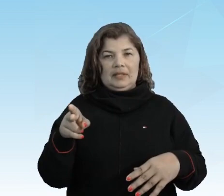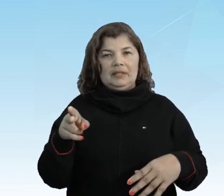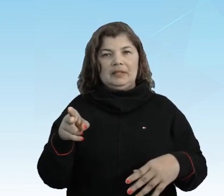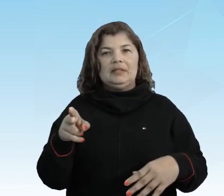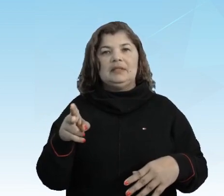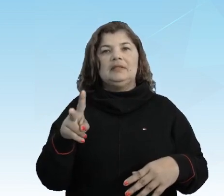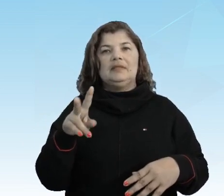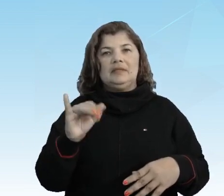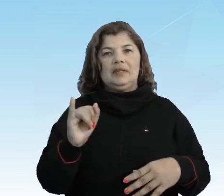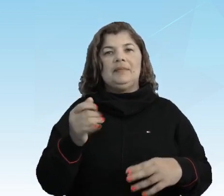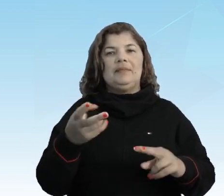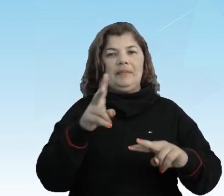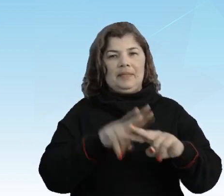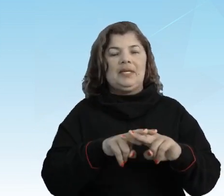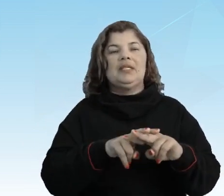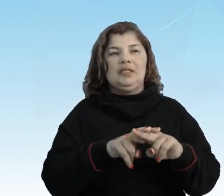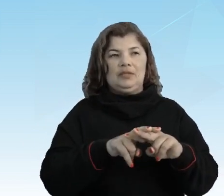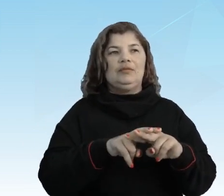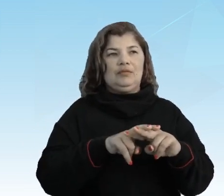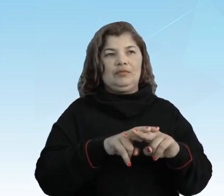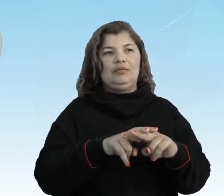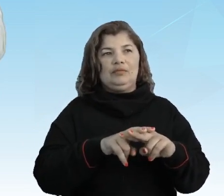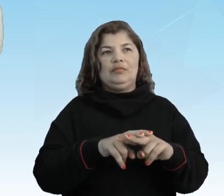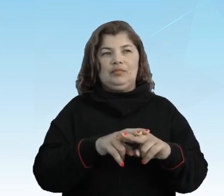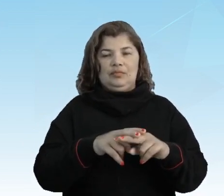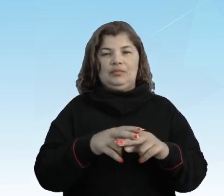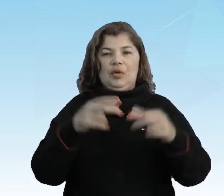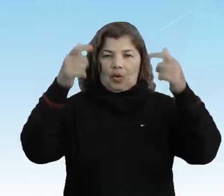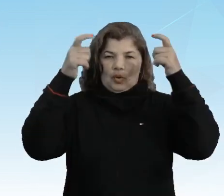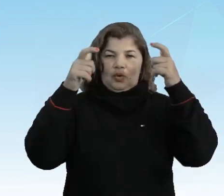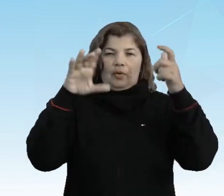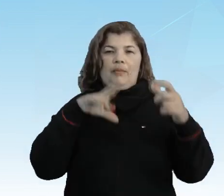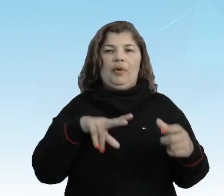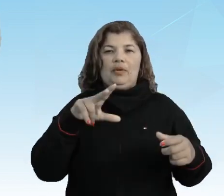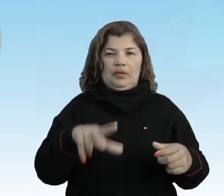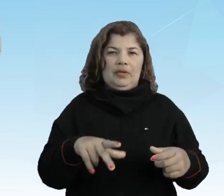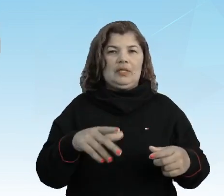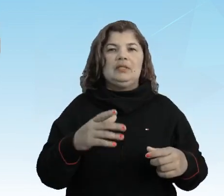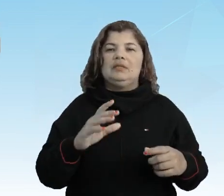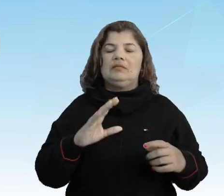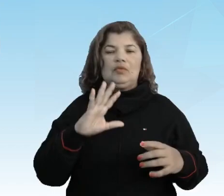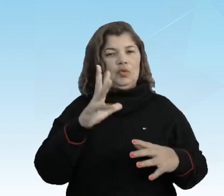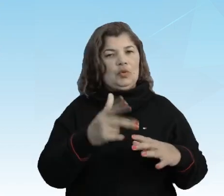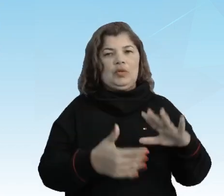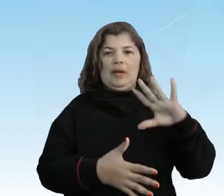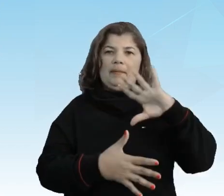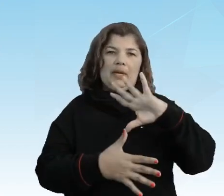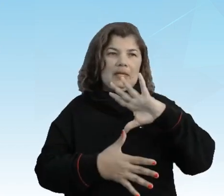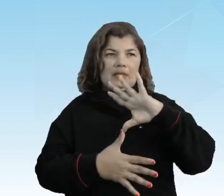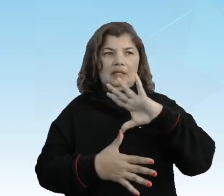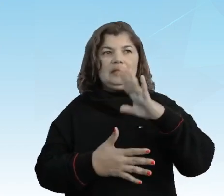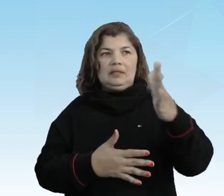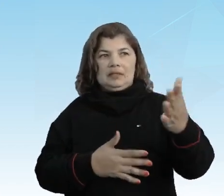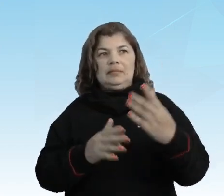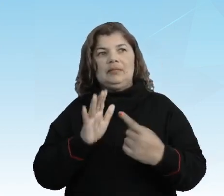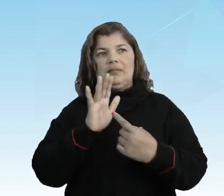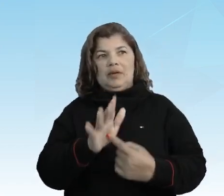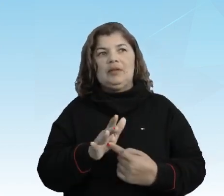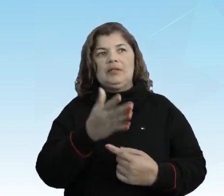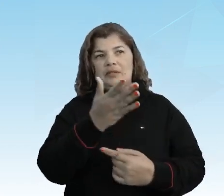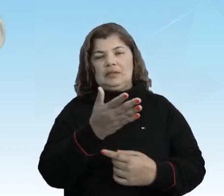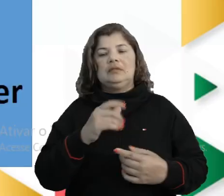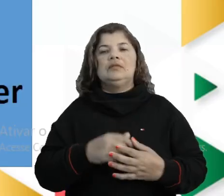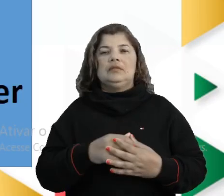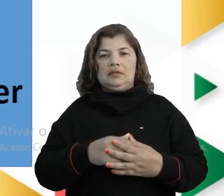vão ser presos e executados pela coroa portuguesa em toda a América Latina. E temos mais ainda essa informação